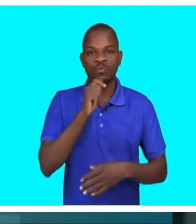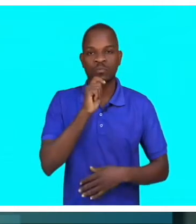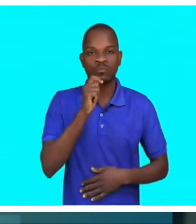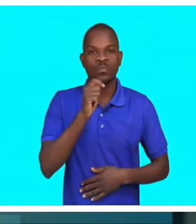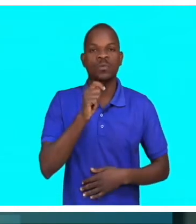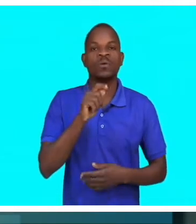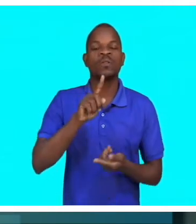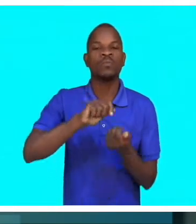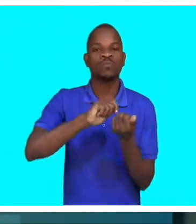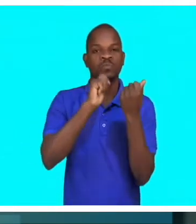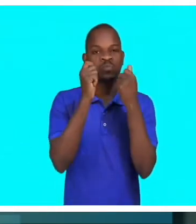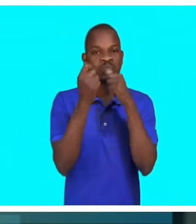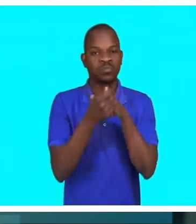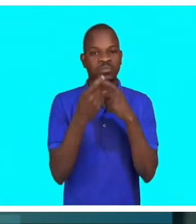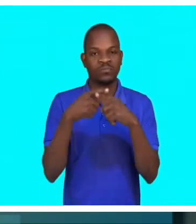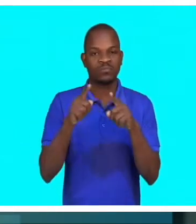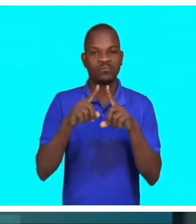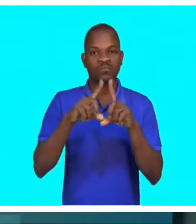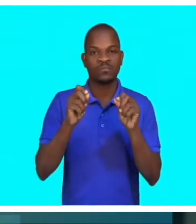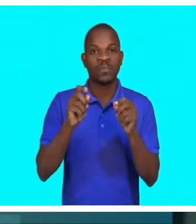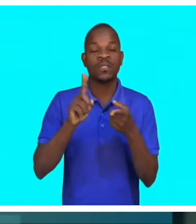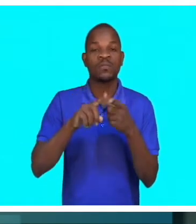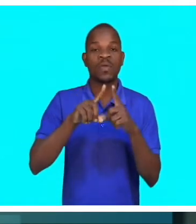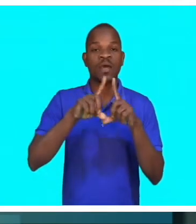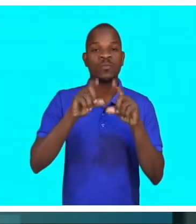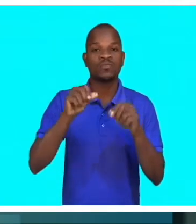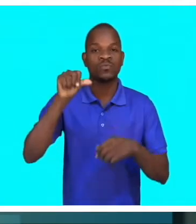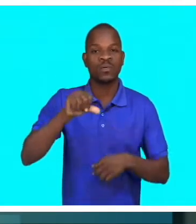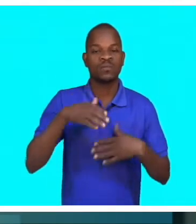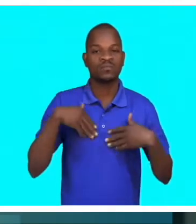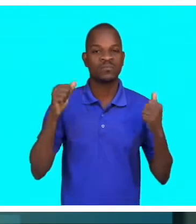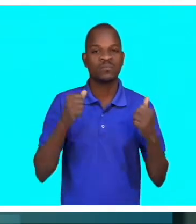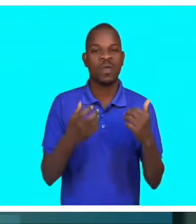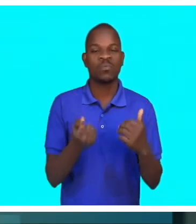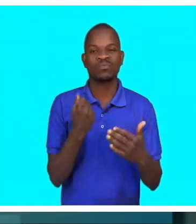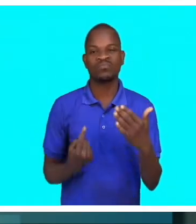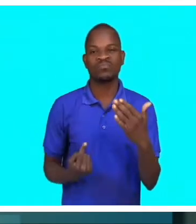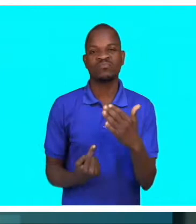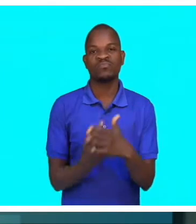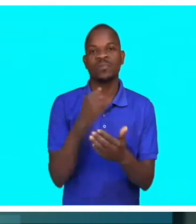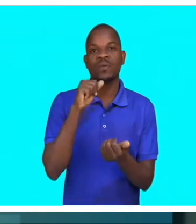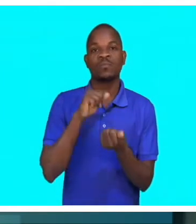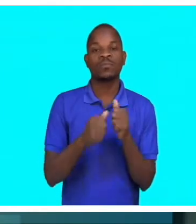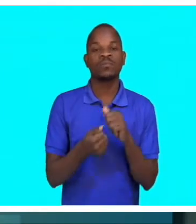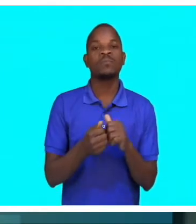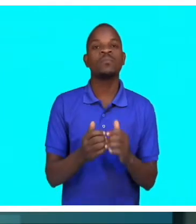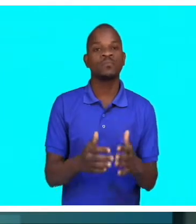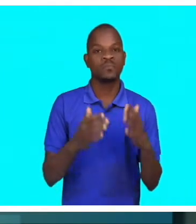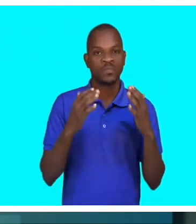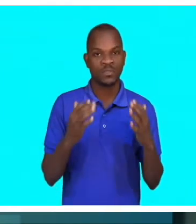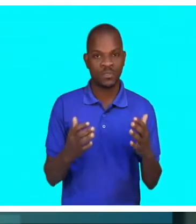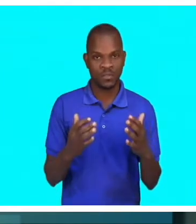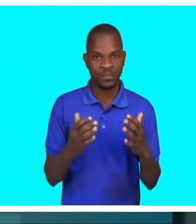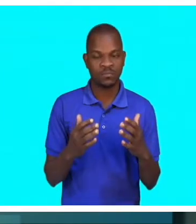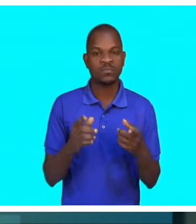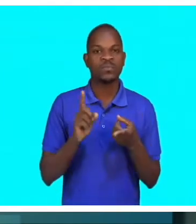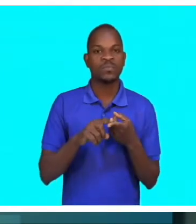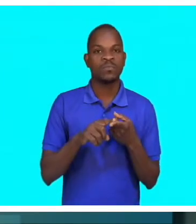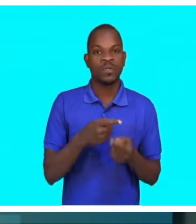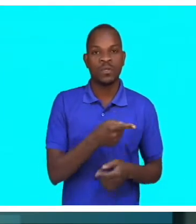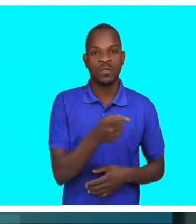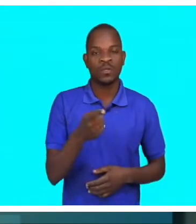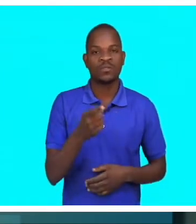eventualmente falaram ou foram mal interpretadas. E má informação em saúde cria constrangimentos incalculáveis.